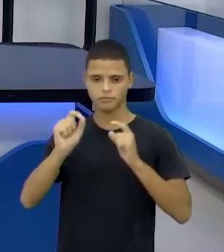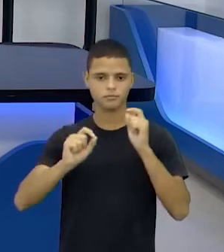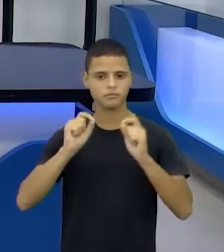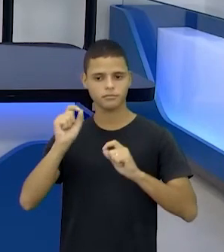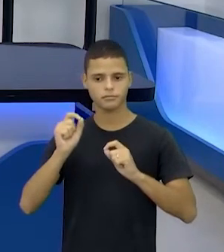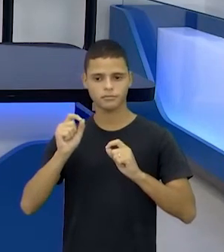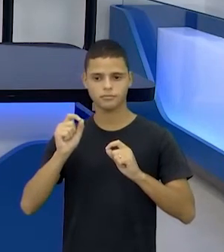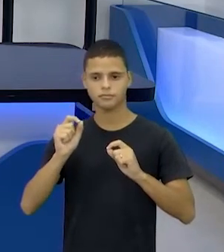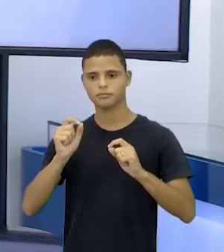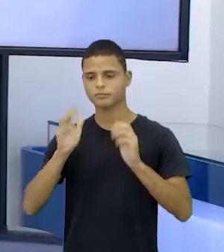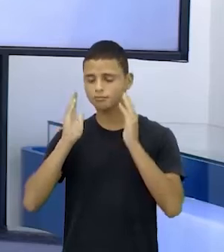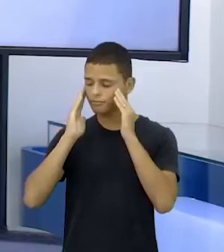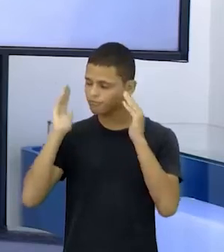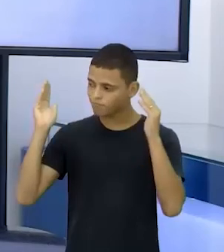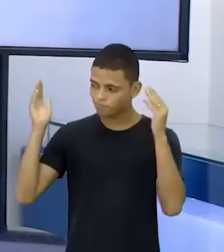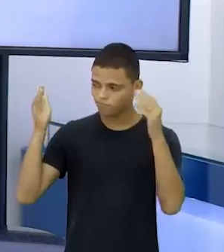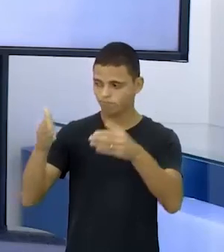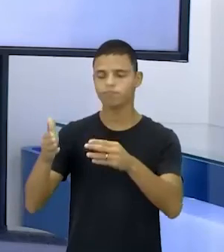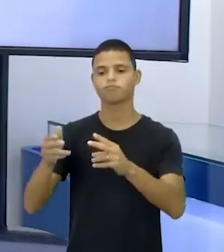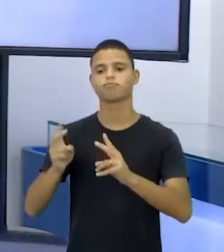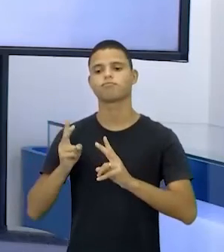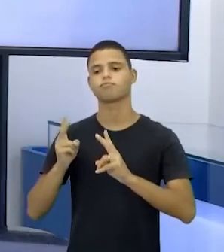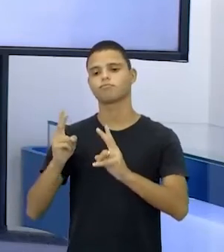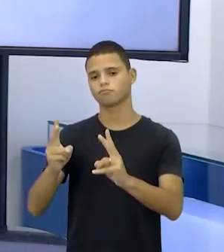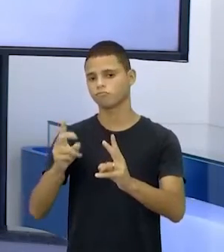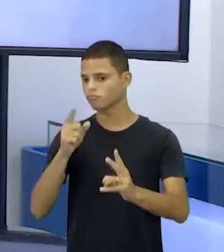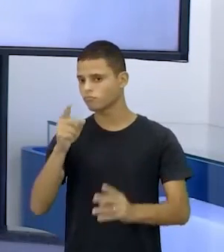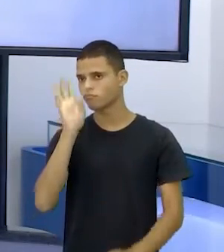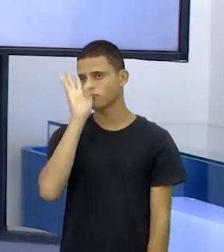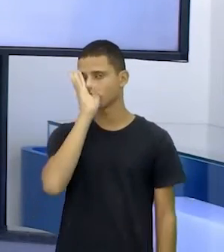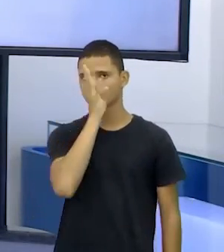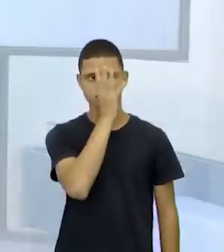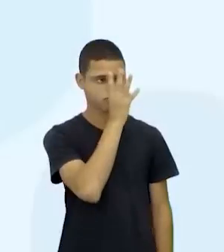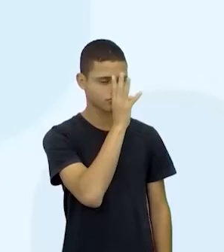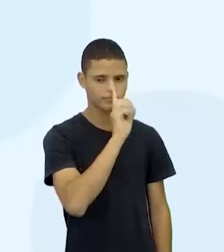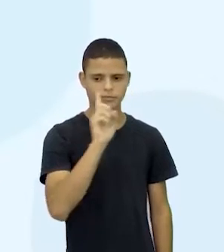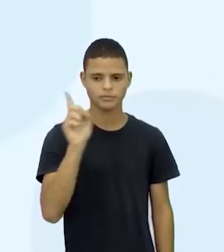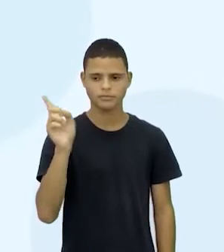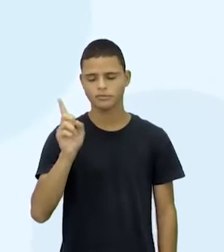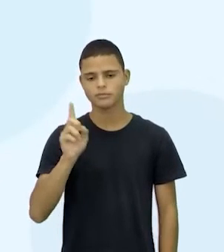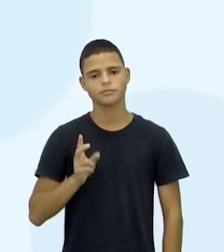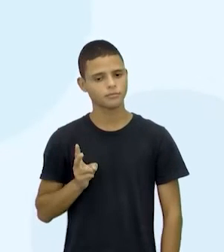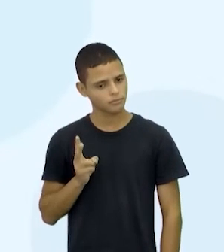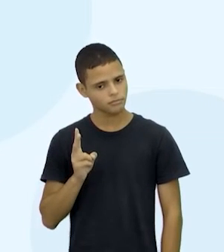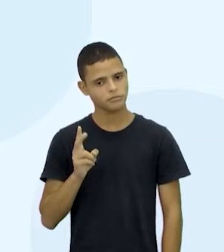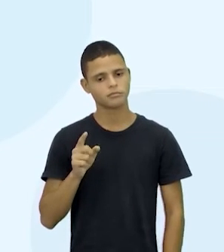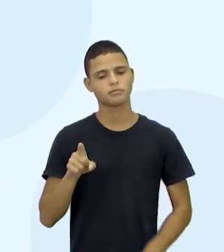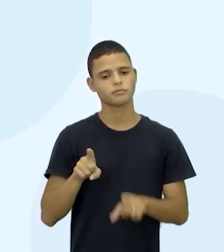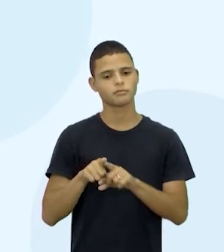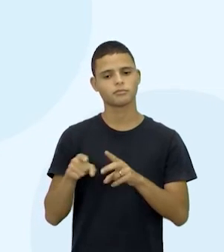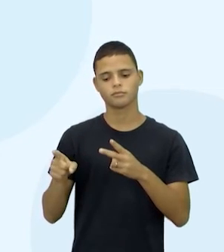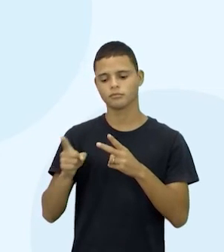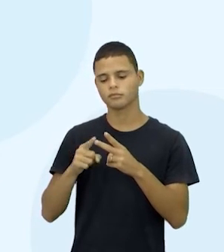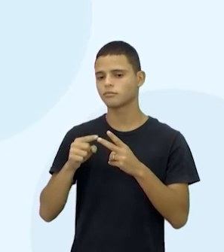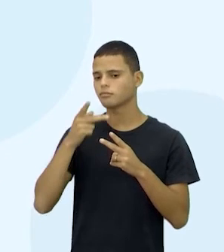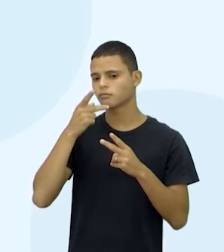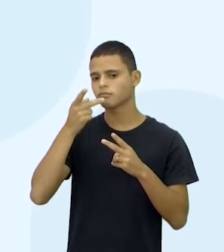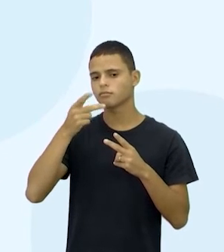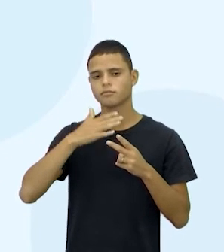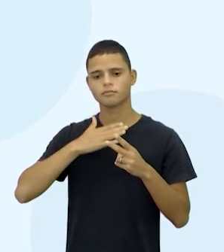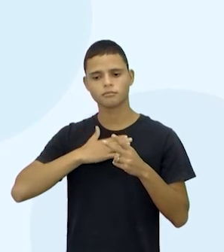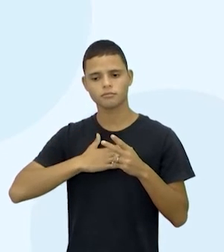o foco. Então, não viaja na maionese. Depois, fale devagar. Opa, essa é pra mim,